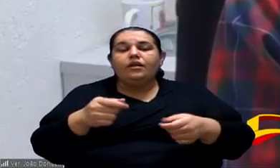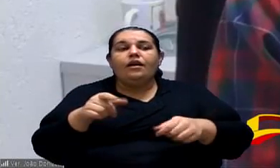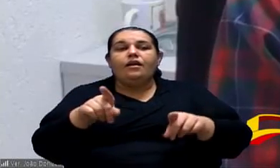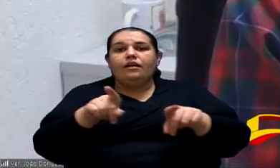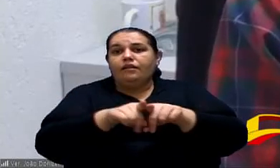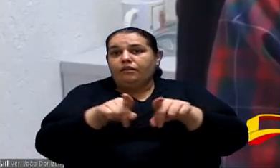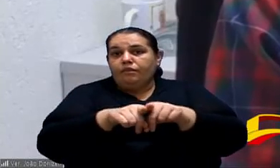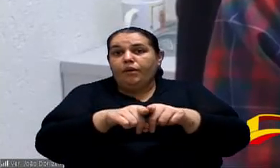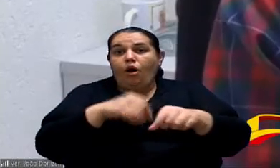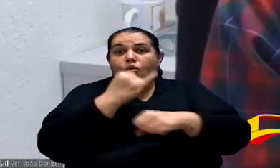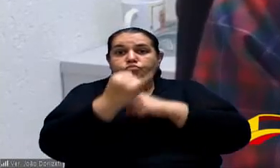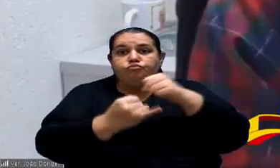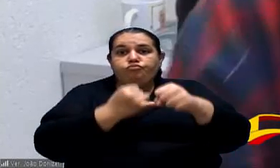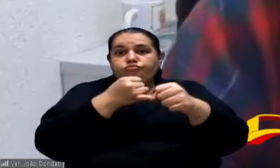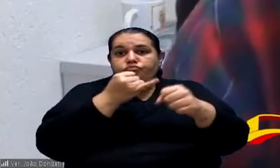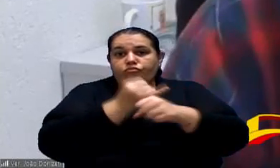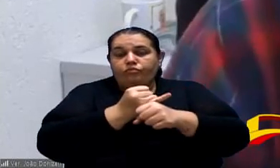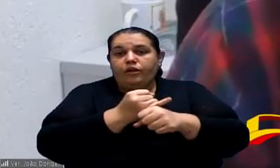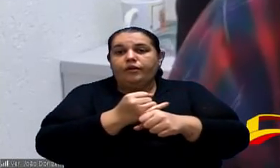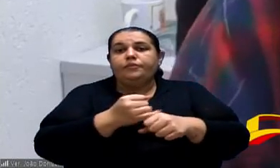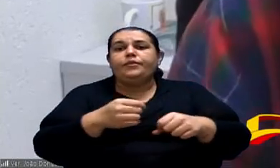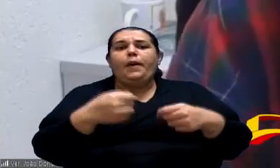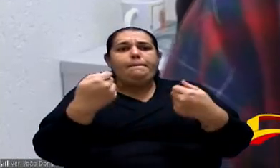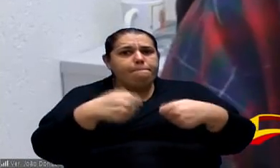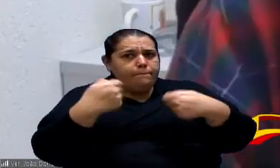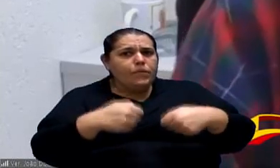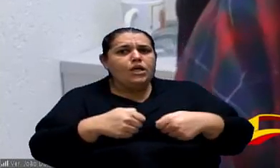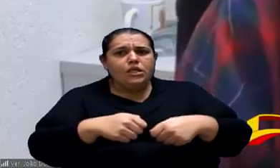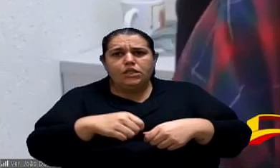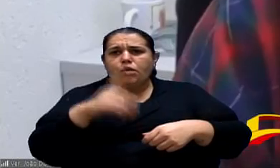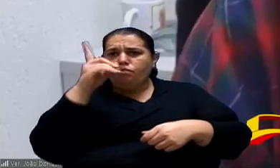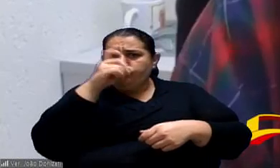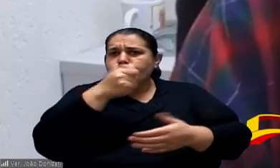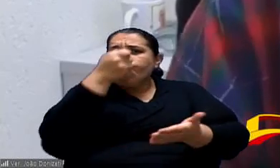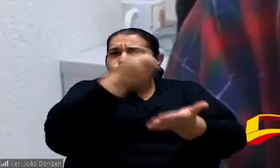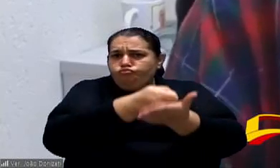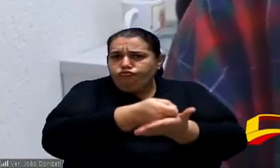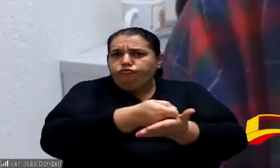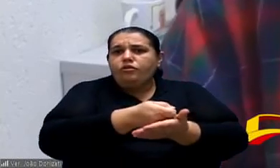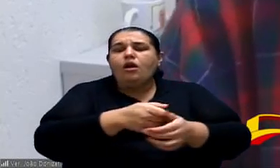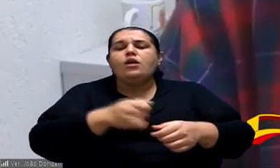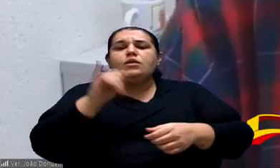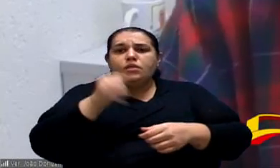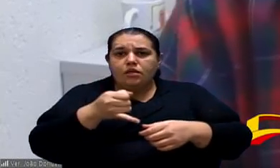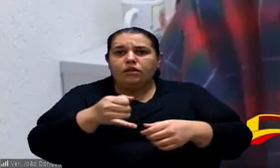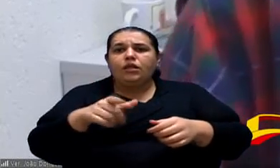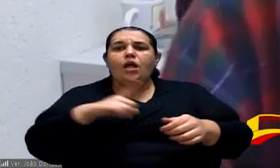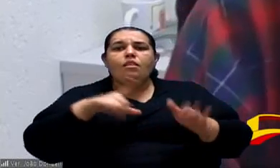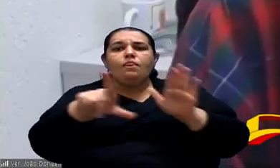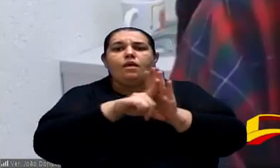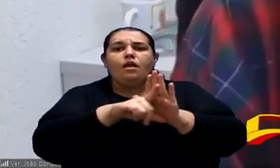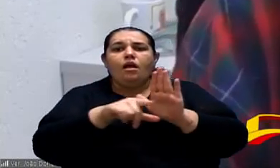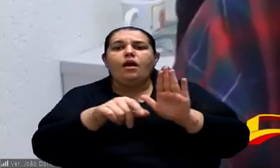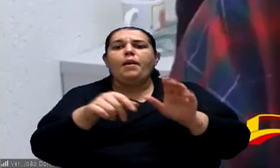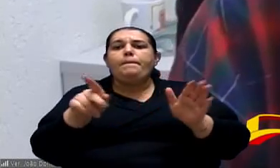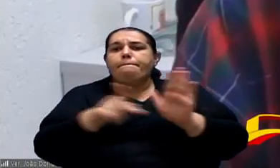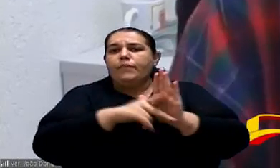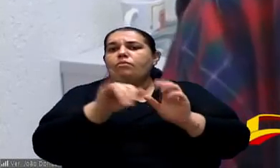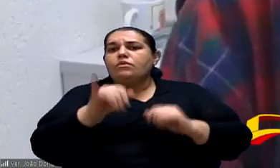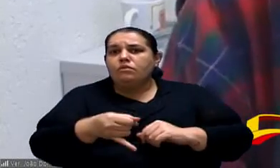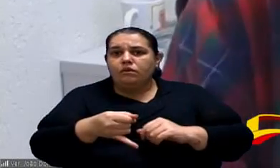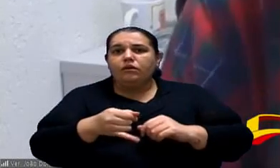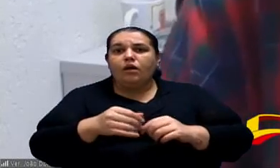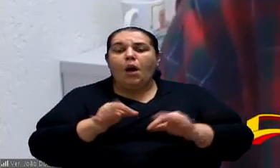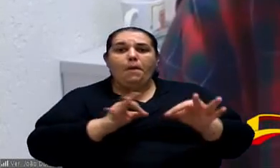do sistema, né? Então tem que ser duro com esses caras. Lei para isso nós temos. Estamos aprimorando a